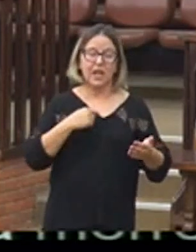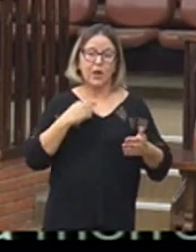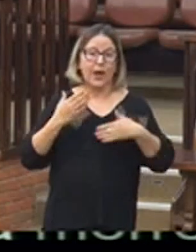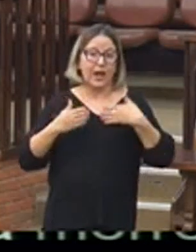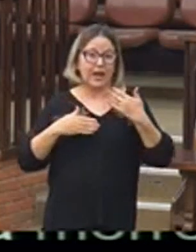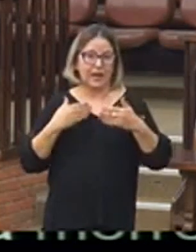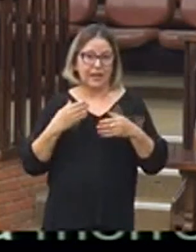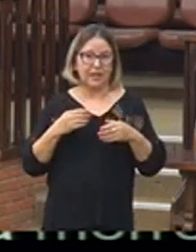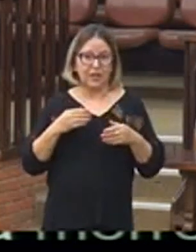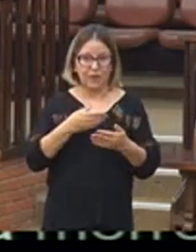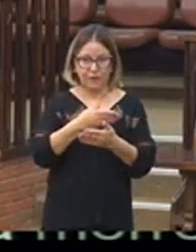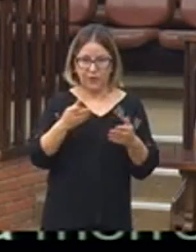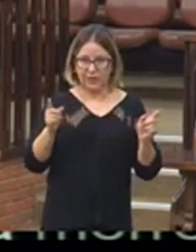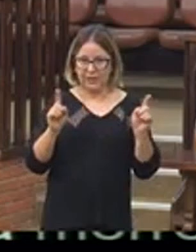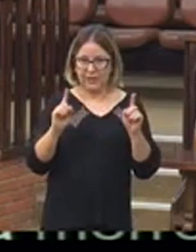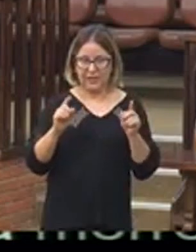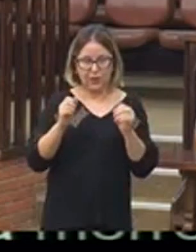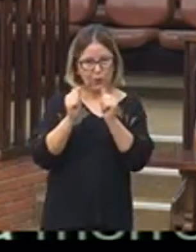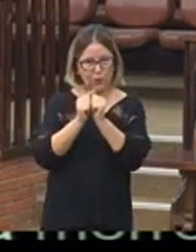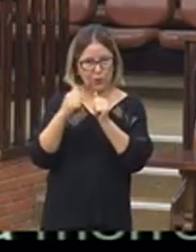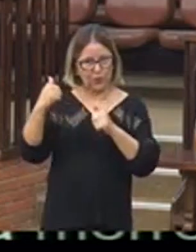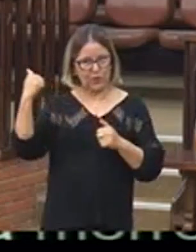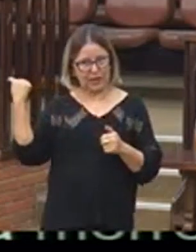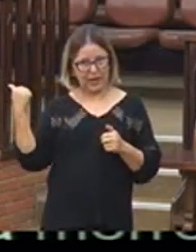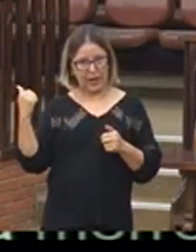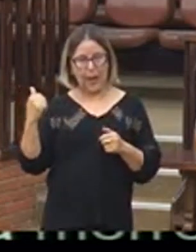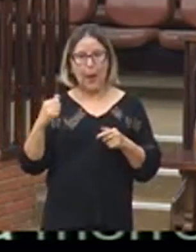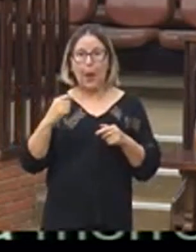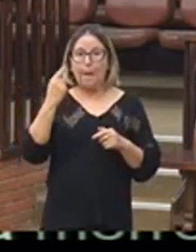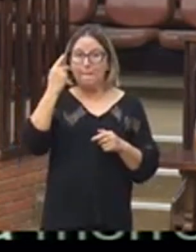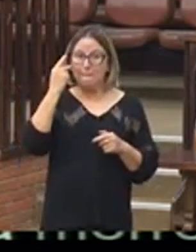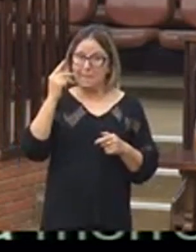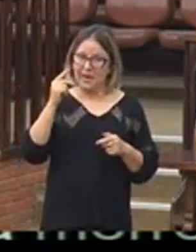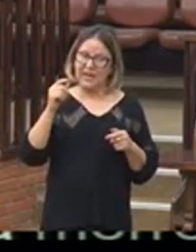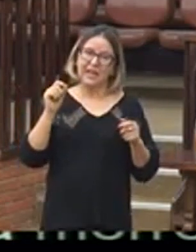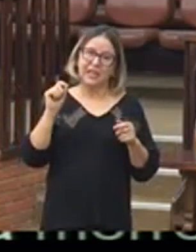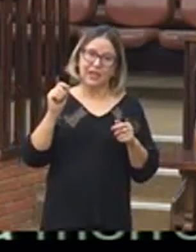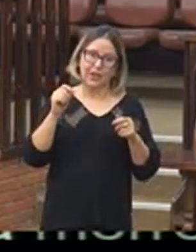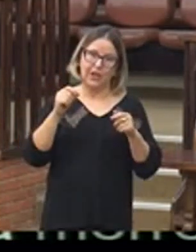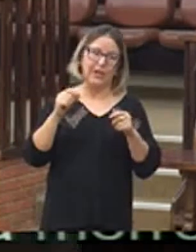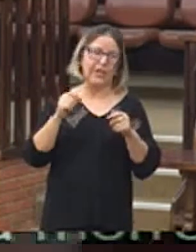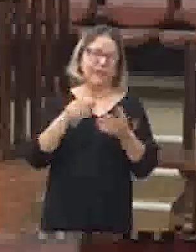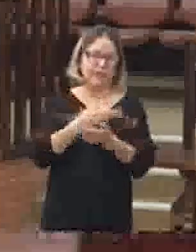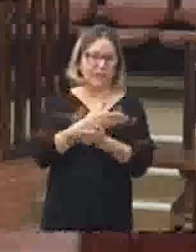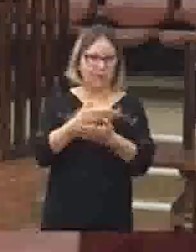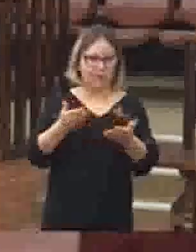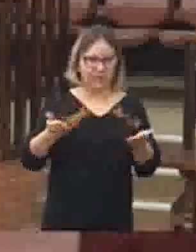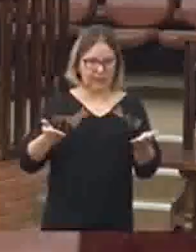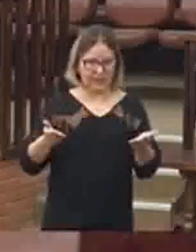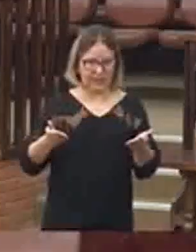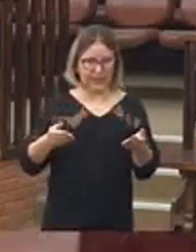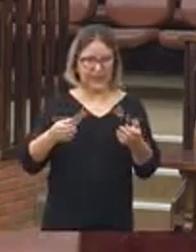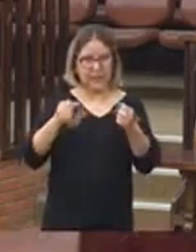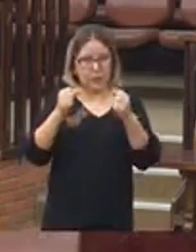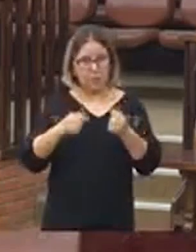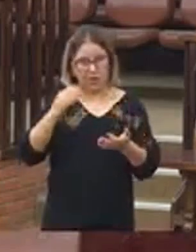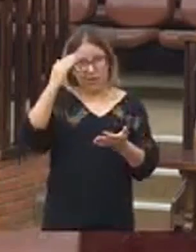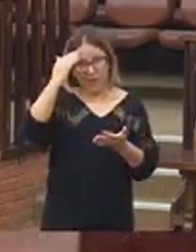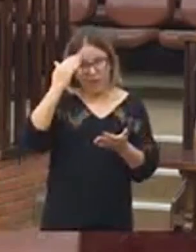não estivesse, para que possais crer, mas vamos ter com ele. Está claro, não